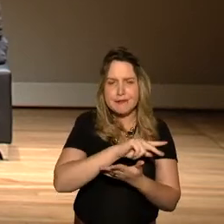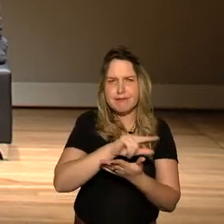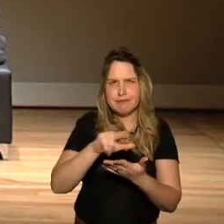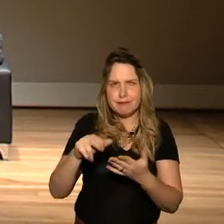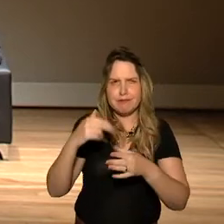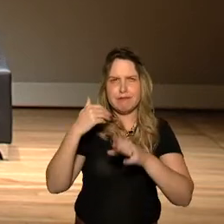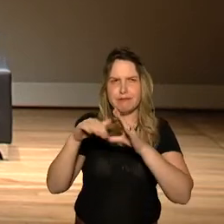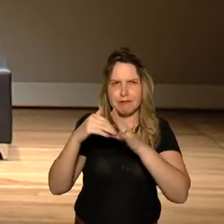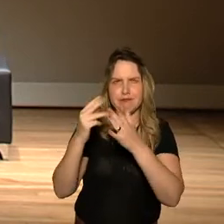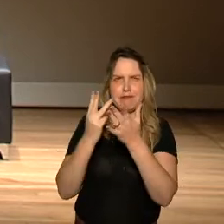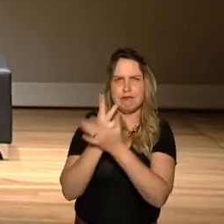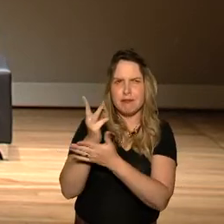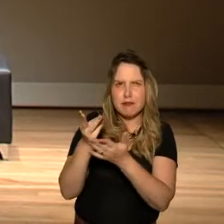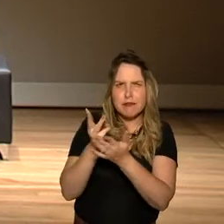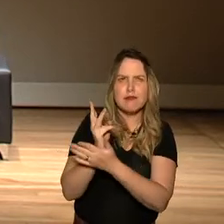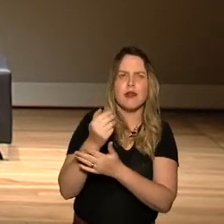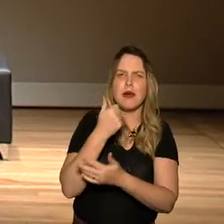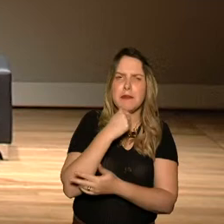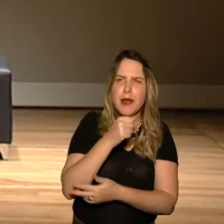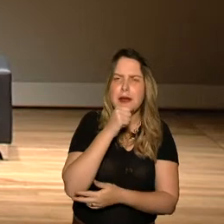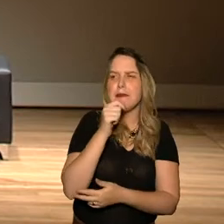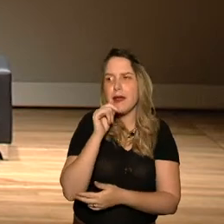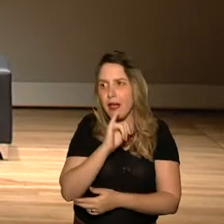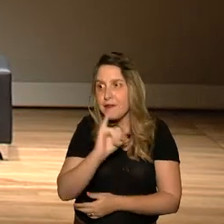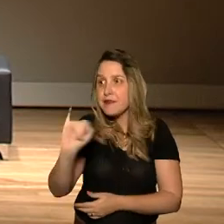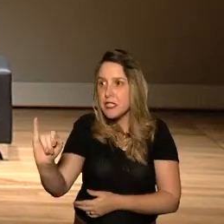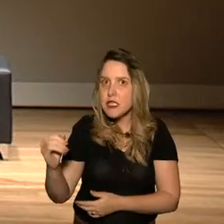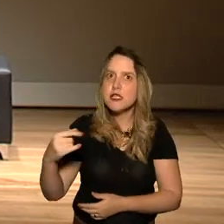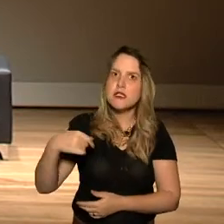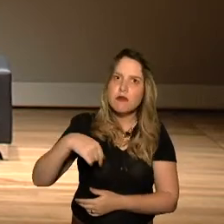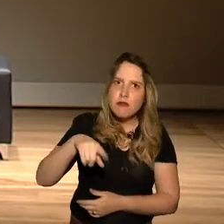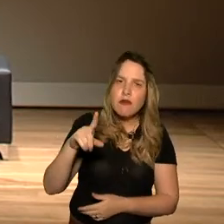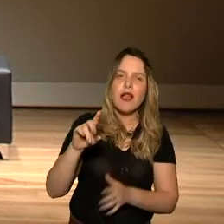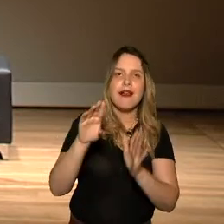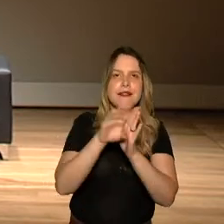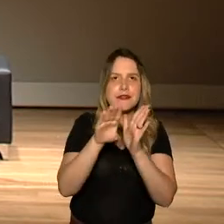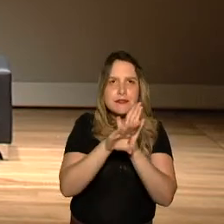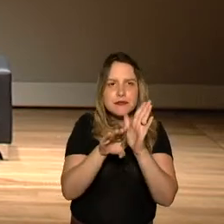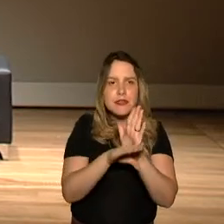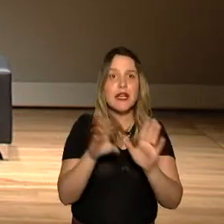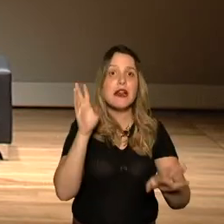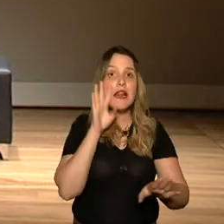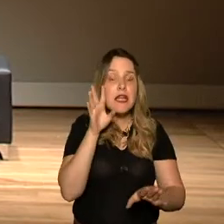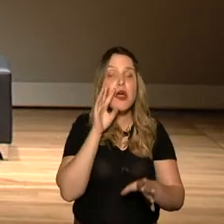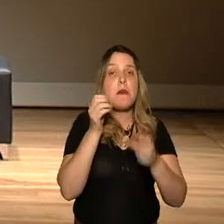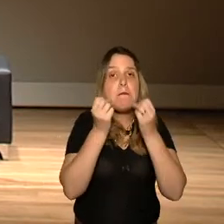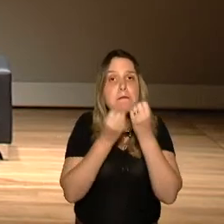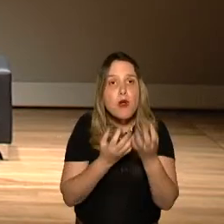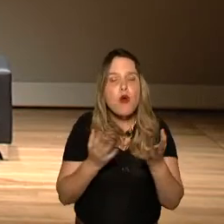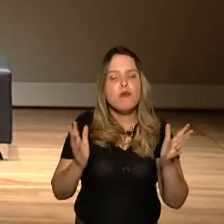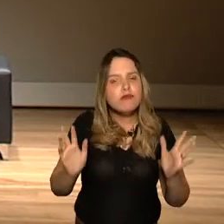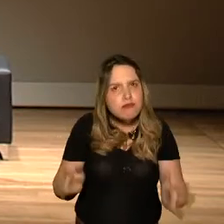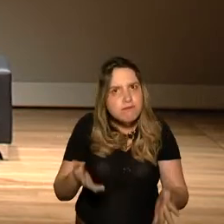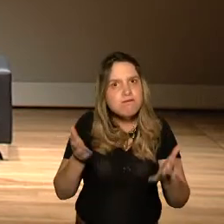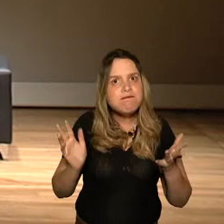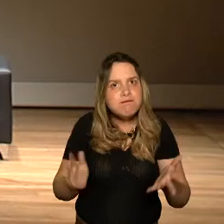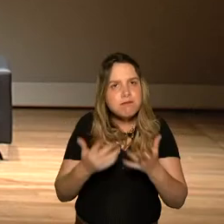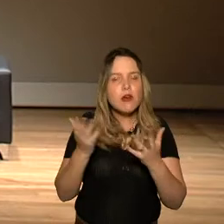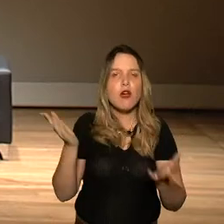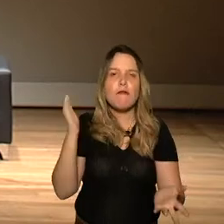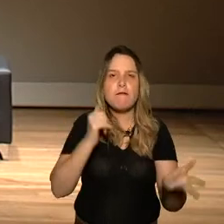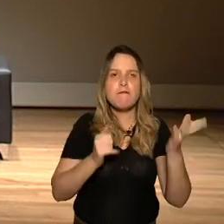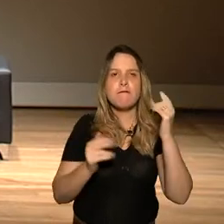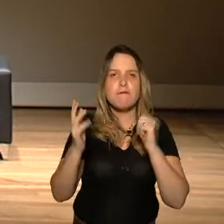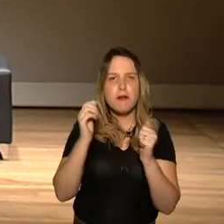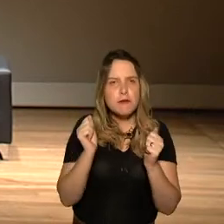para os pais no grupo dos Pais o que que vai rolar faz das vias informais tentar Trazer isso de uma forma para